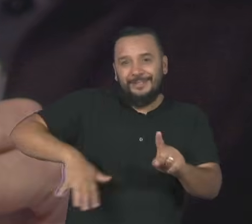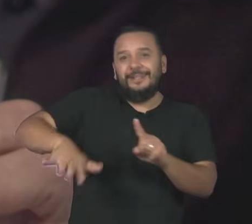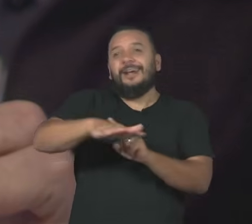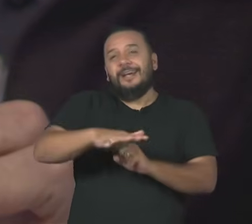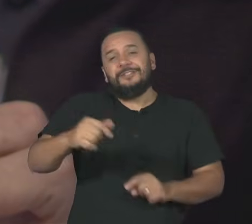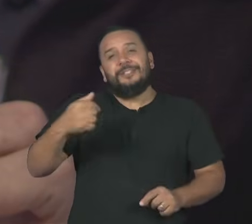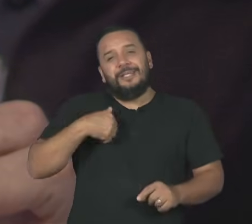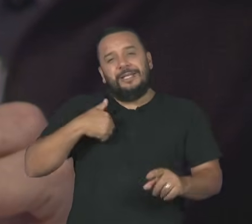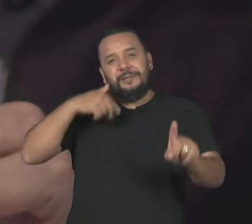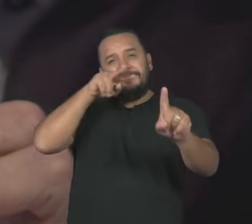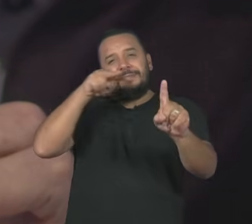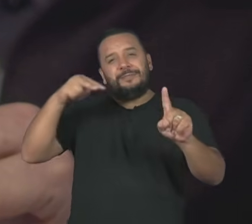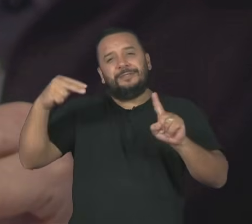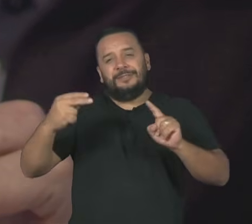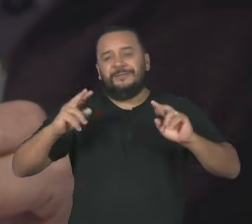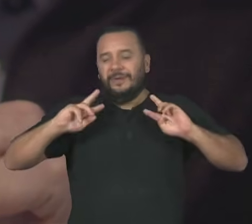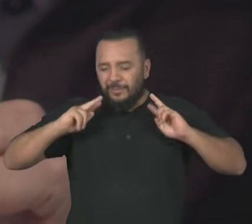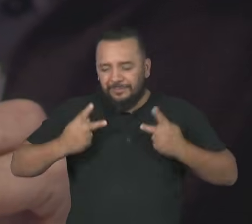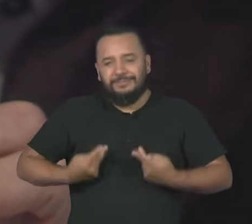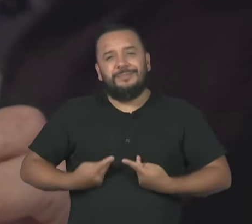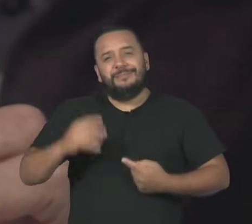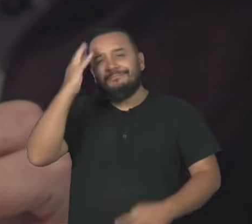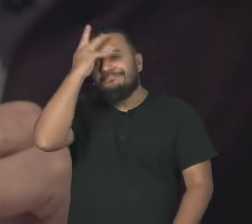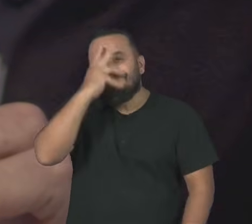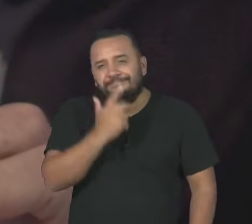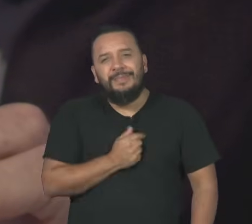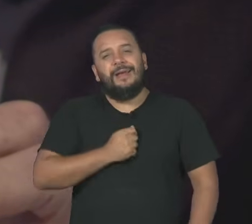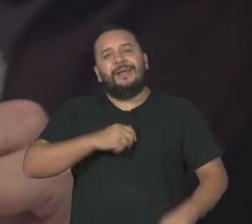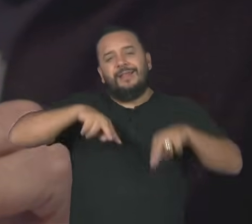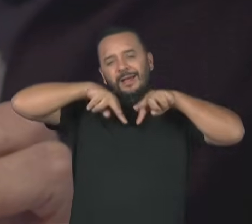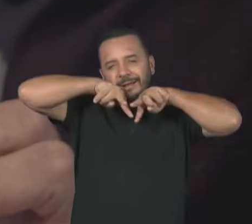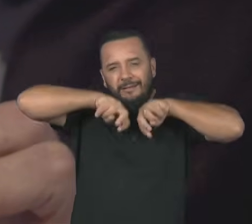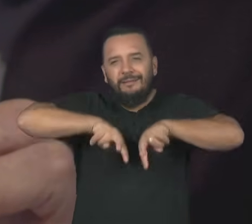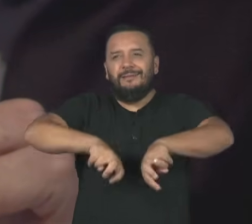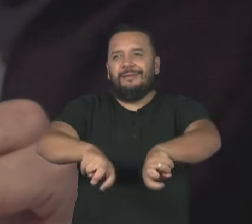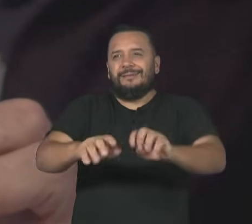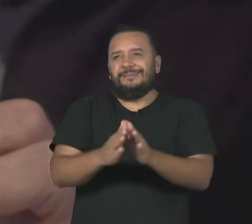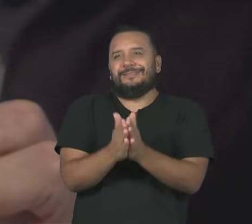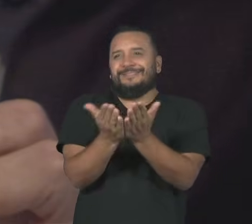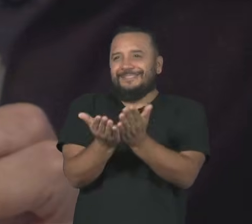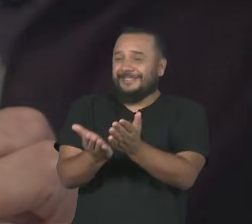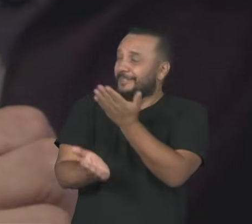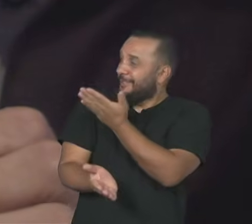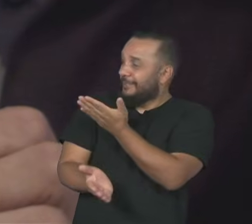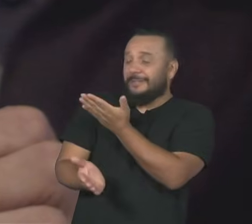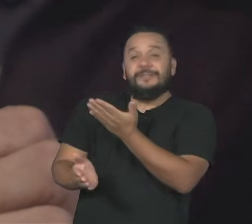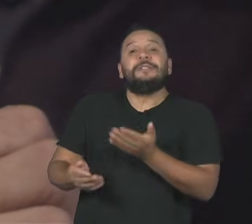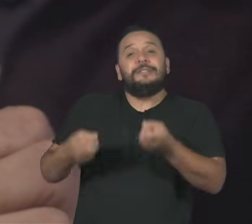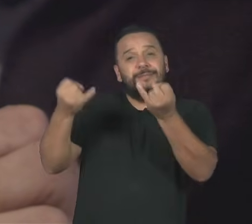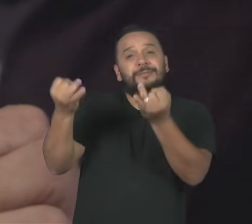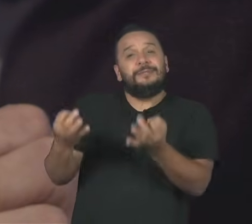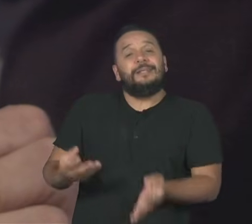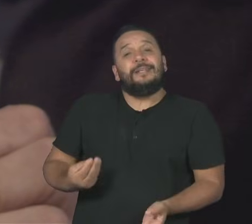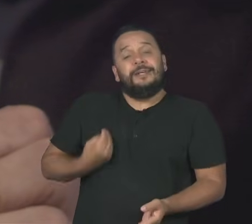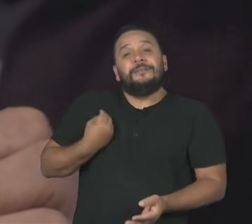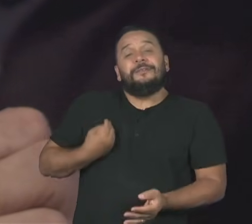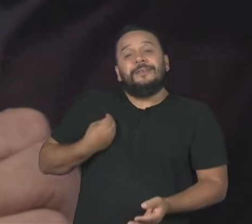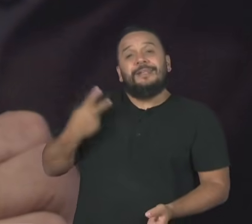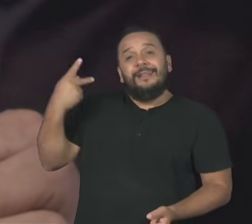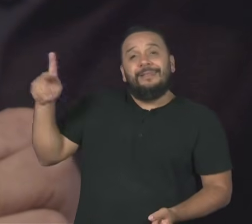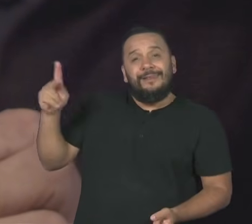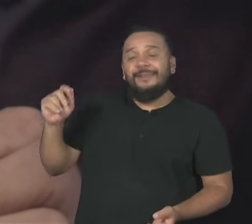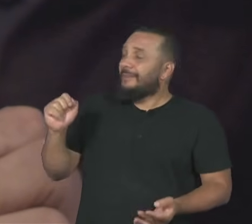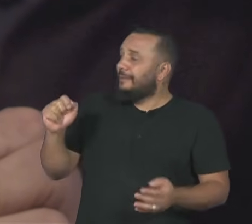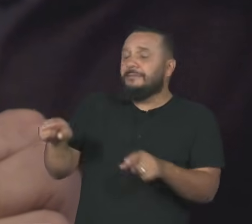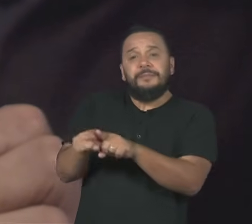humanista tão bela, tão profunda. E esse livro tem toda a obra dramática dele. E é